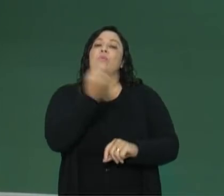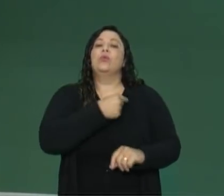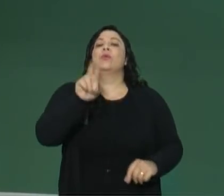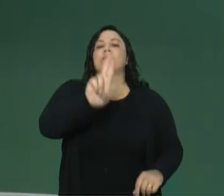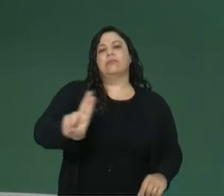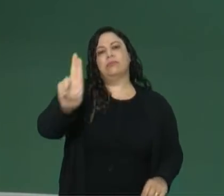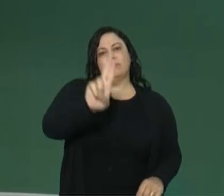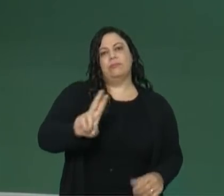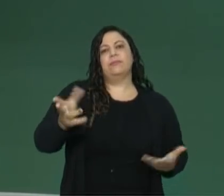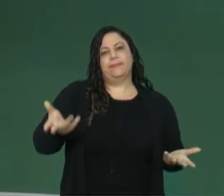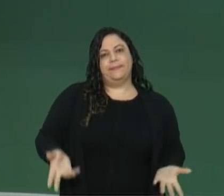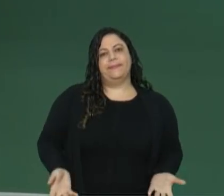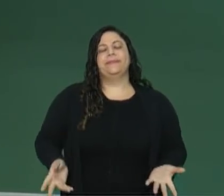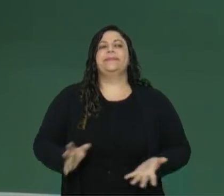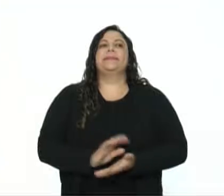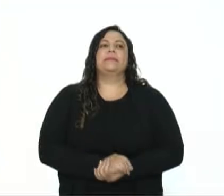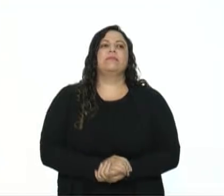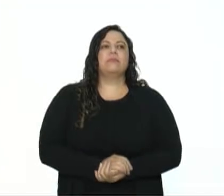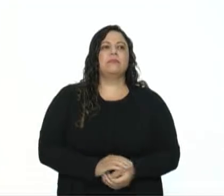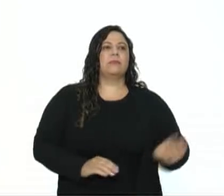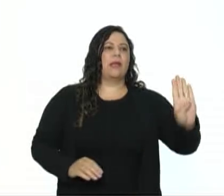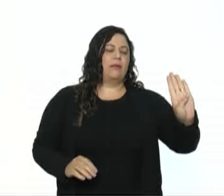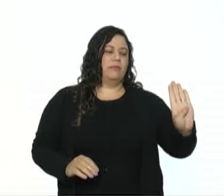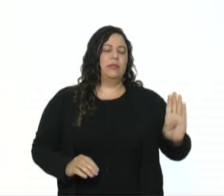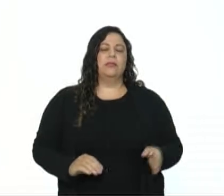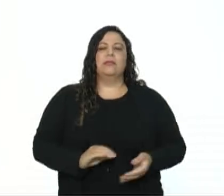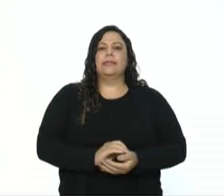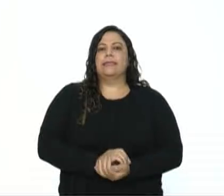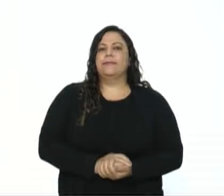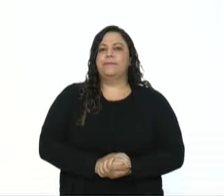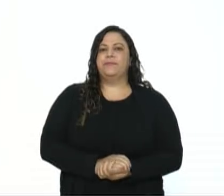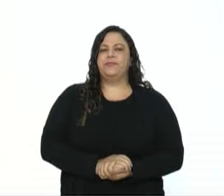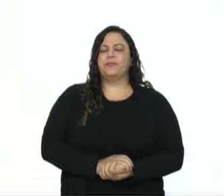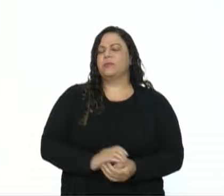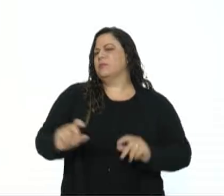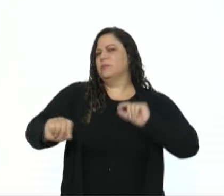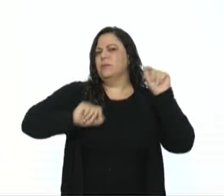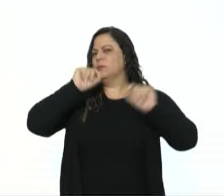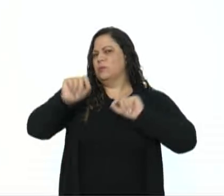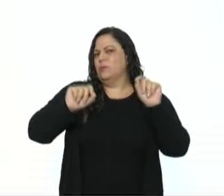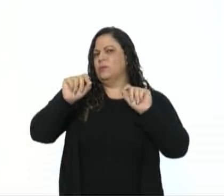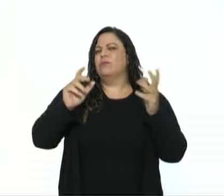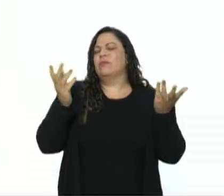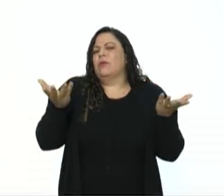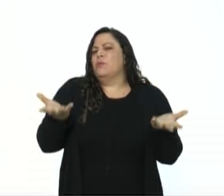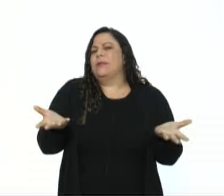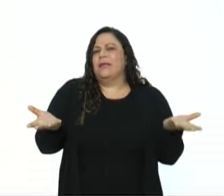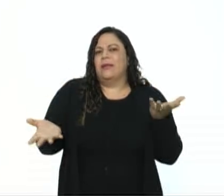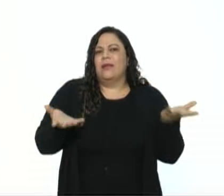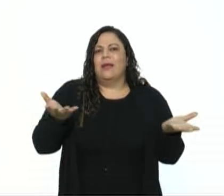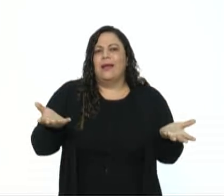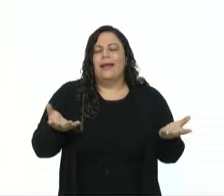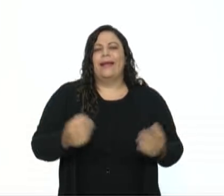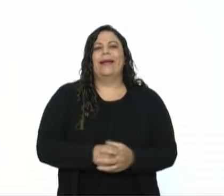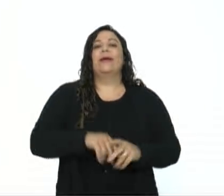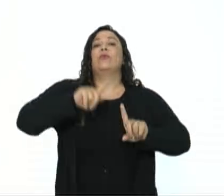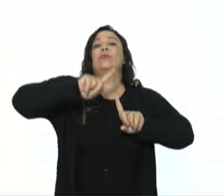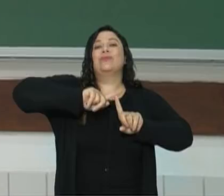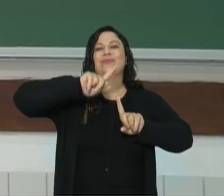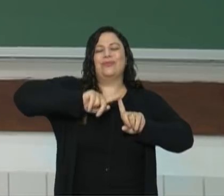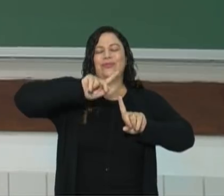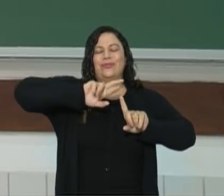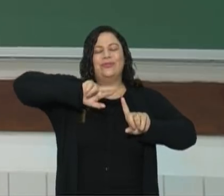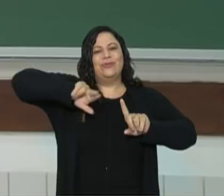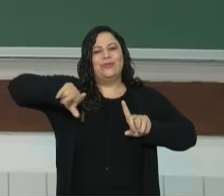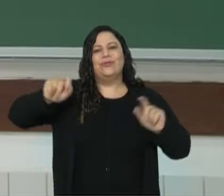tá certo? Na letra B, a professora colocou que é a questão de como ele funciona, né? Então, a ideia é, se eu